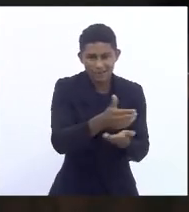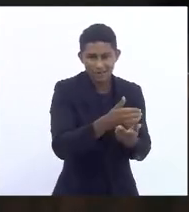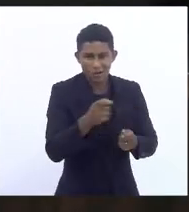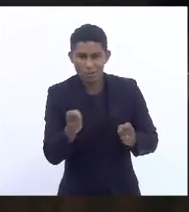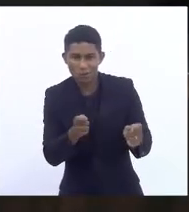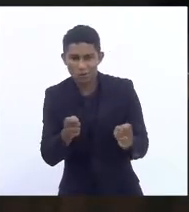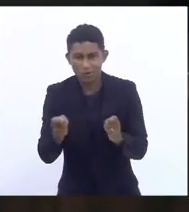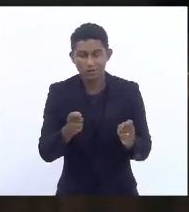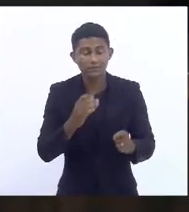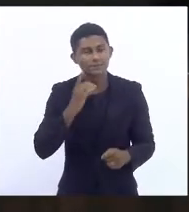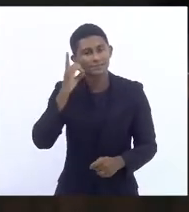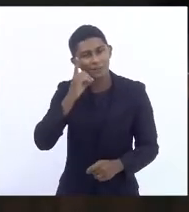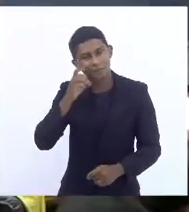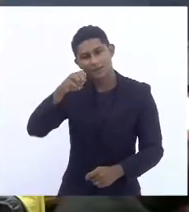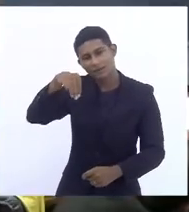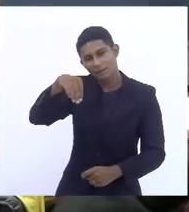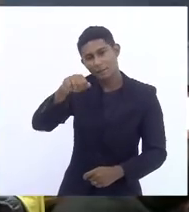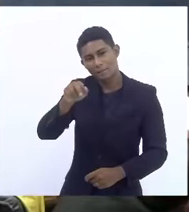Marta Rocha.